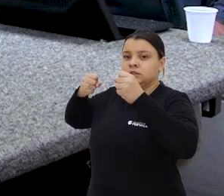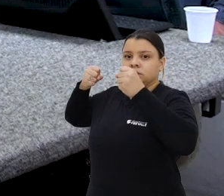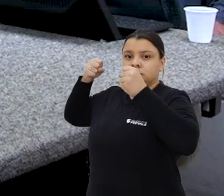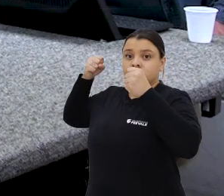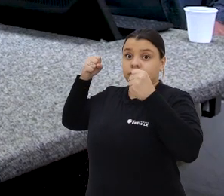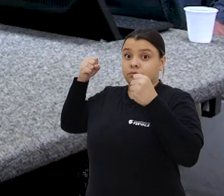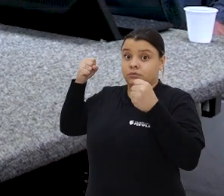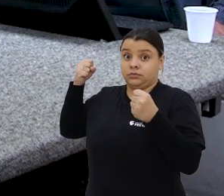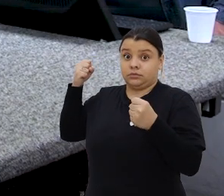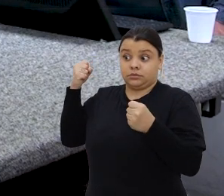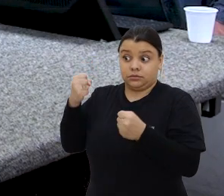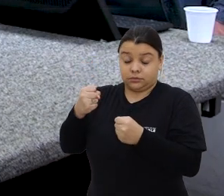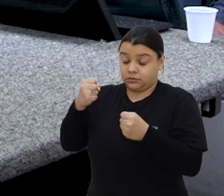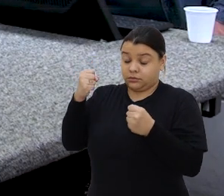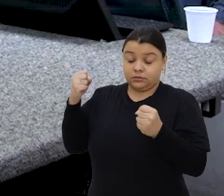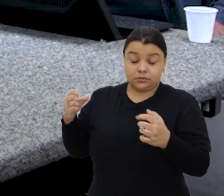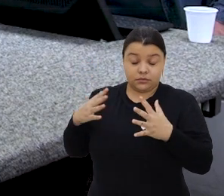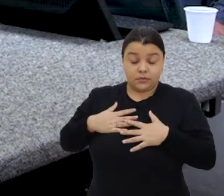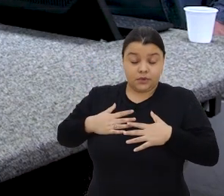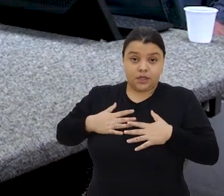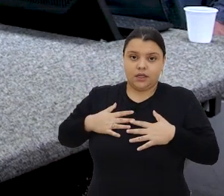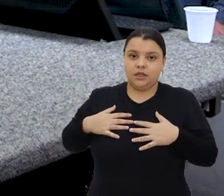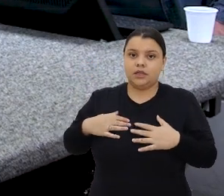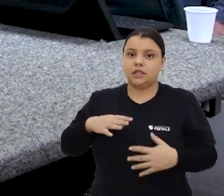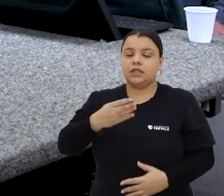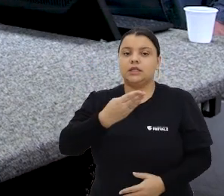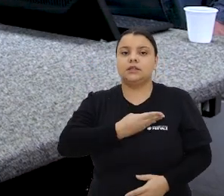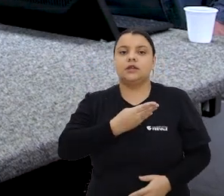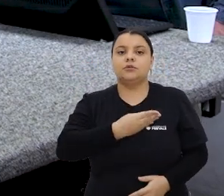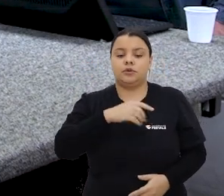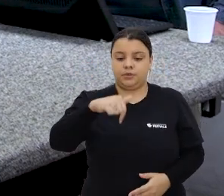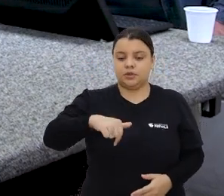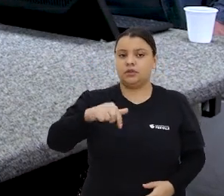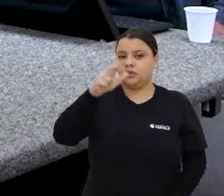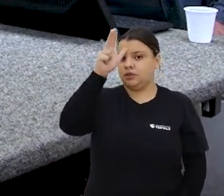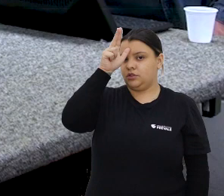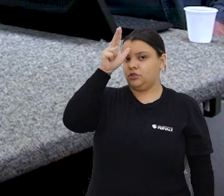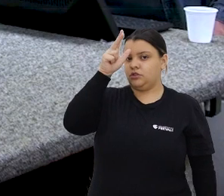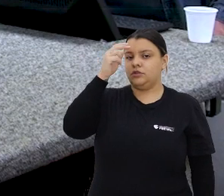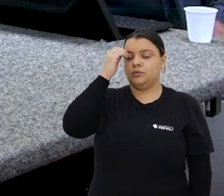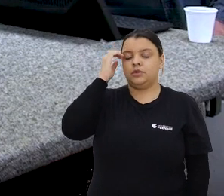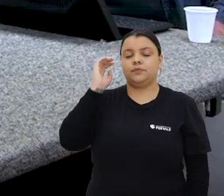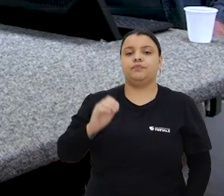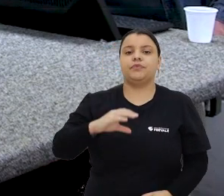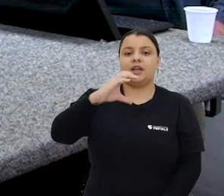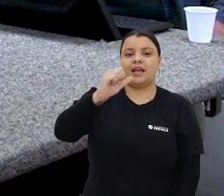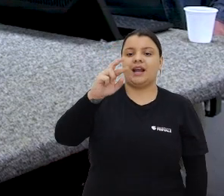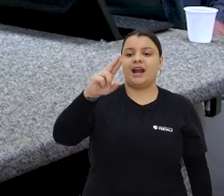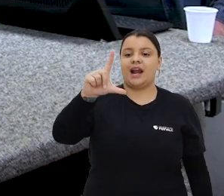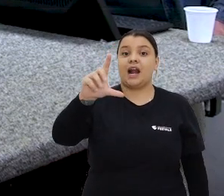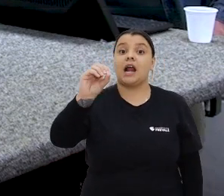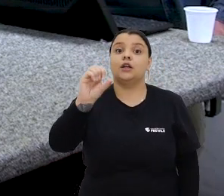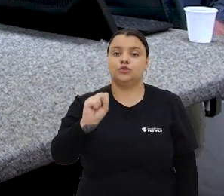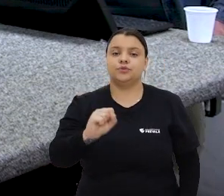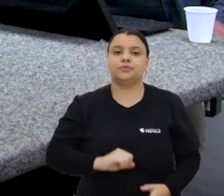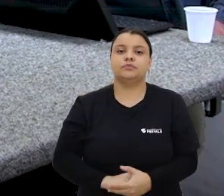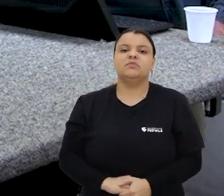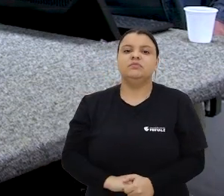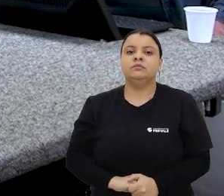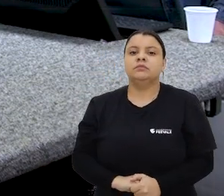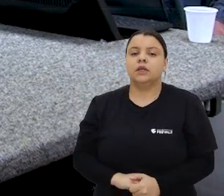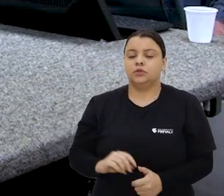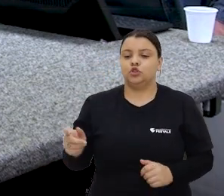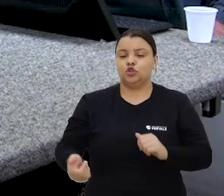dar um soco na cara dele. Eu estava com um amigo meu que é aqui de Novo Hamburgo, Carlos Eduardo Scheid, que jogou basquete comigo na Unicinos.